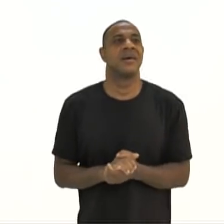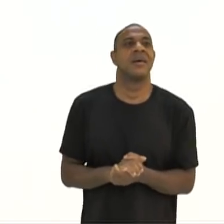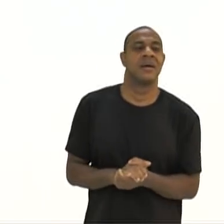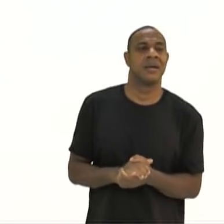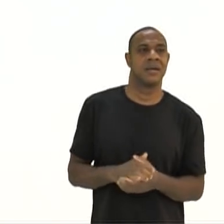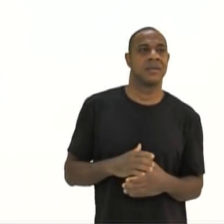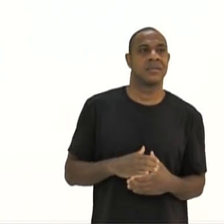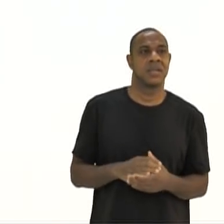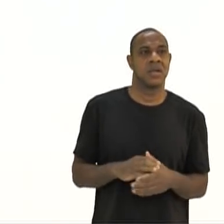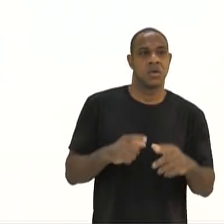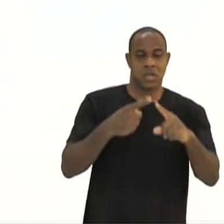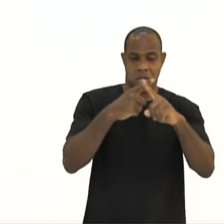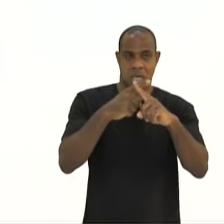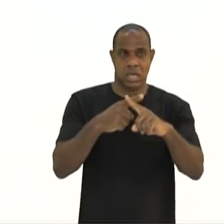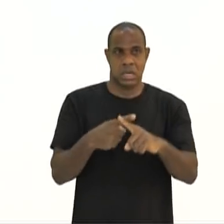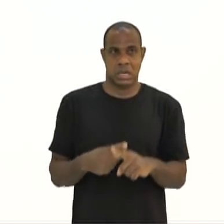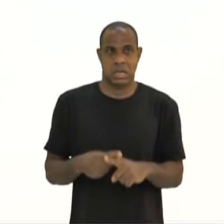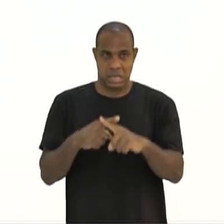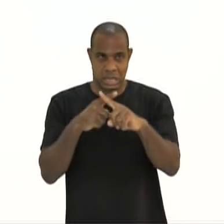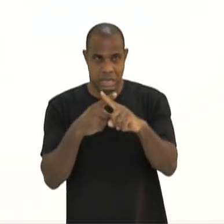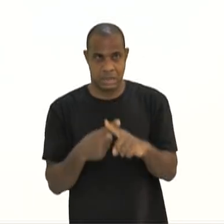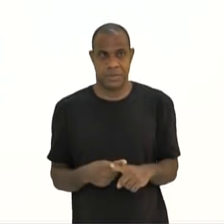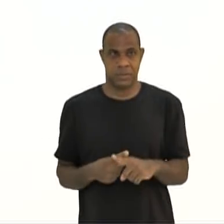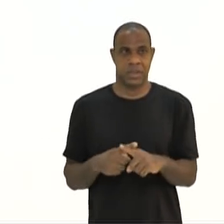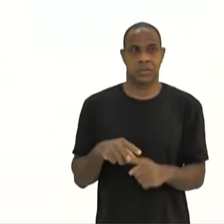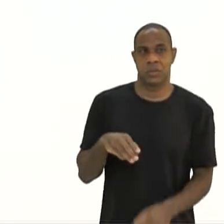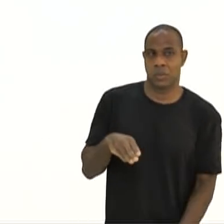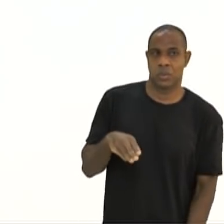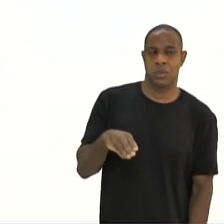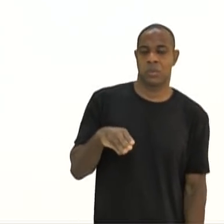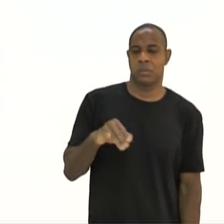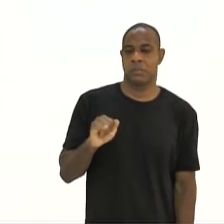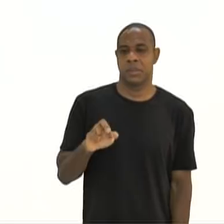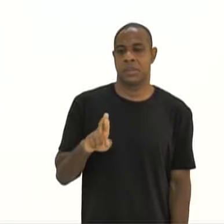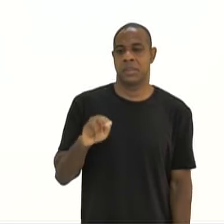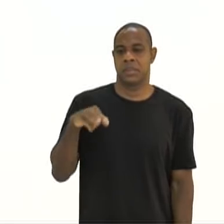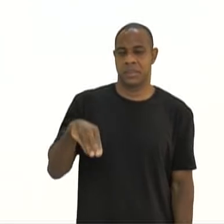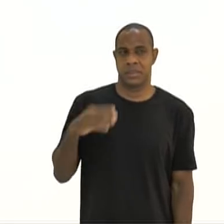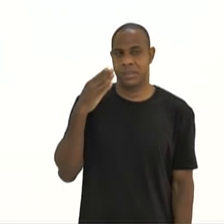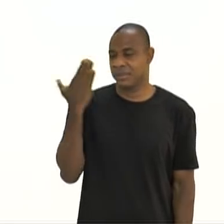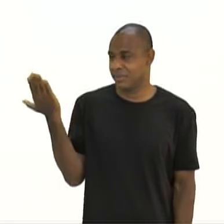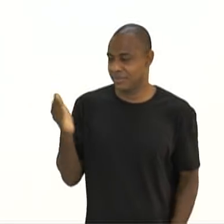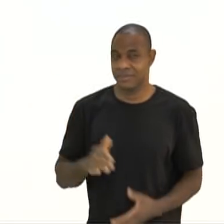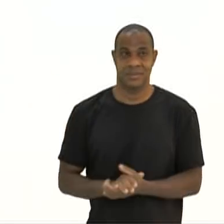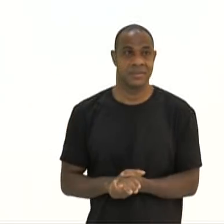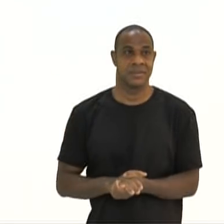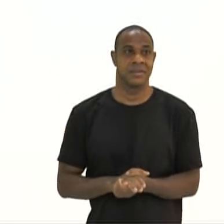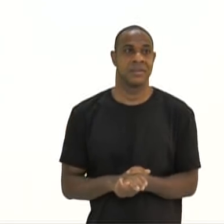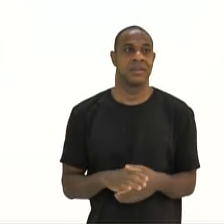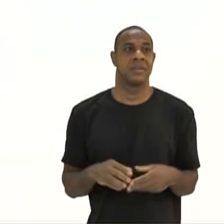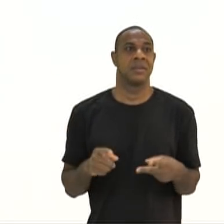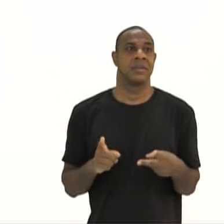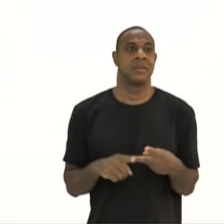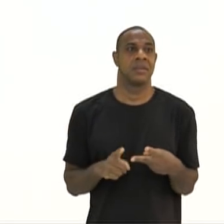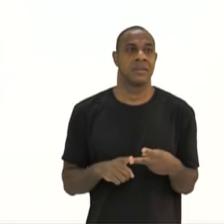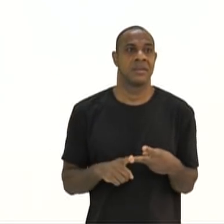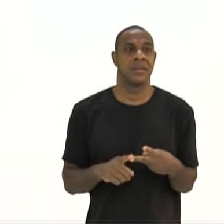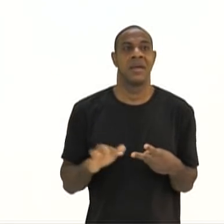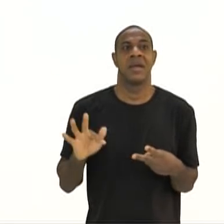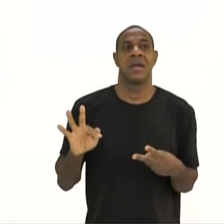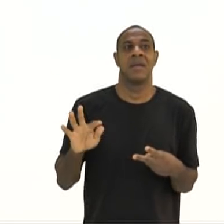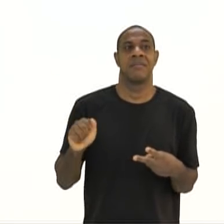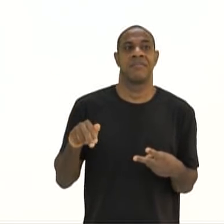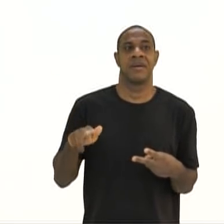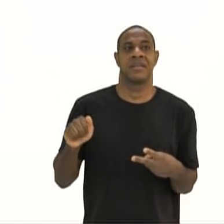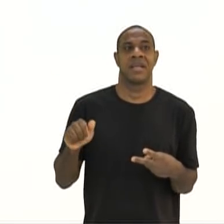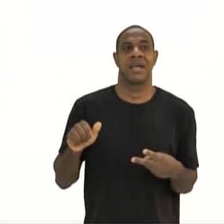campeonato mirim, mirim é um adjetivo que qualifica o substantivo campeonato, né? Um italiano fanático,